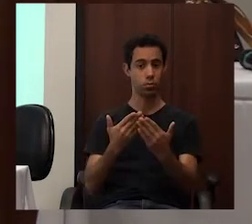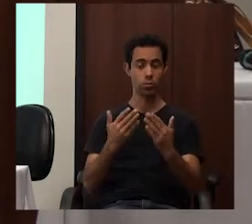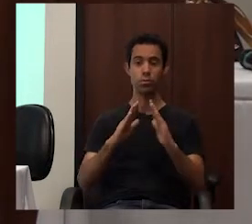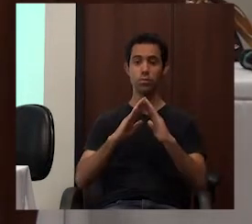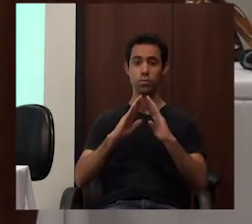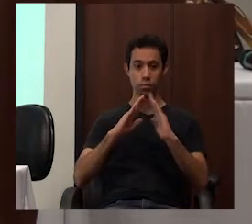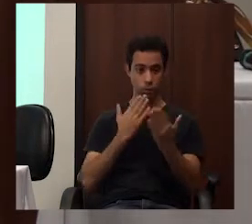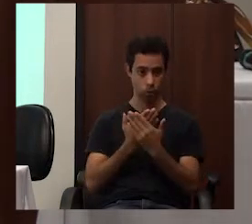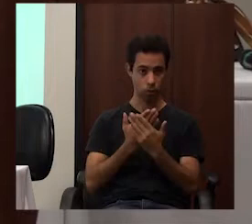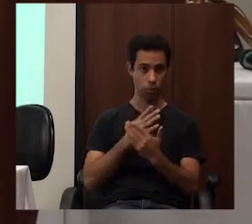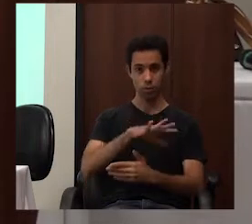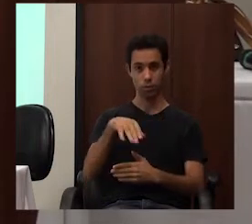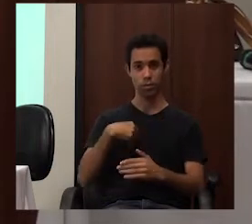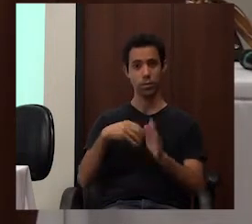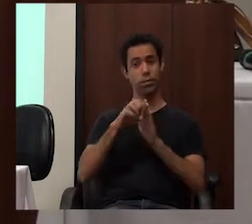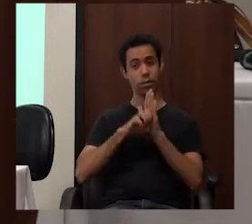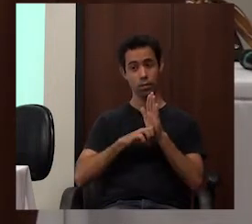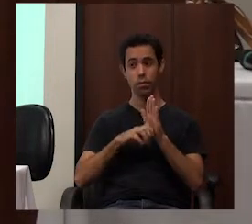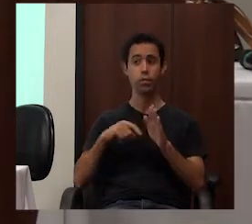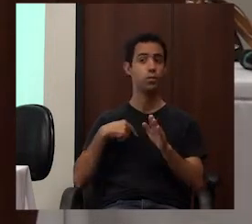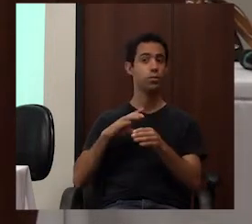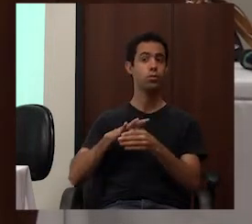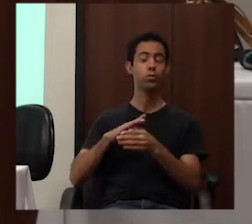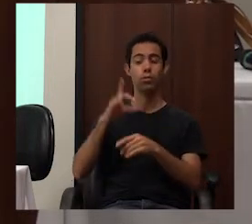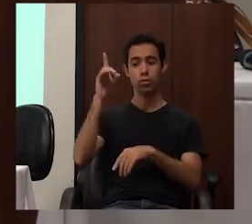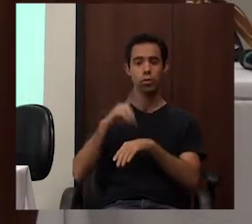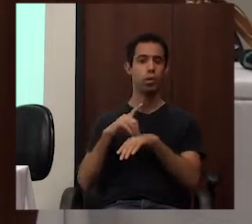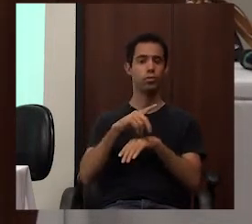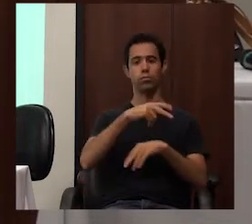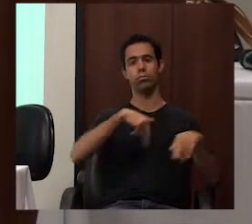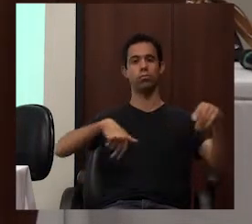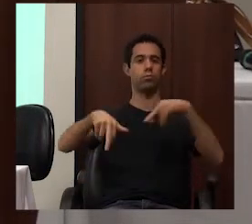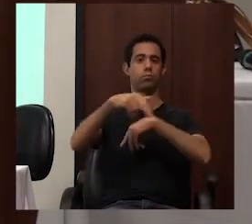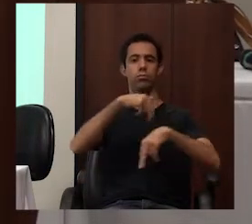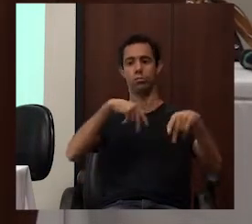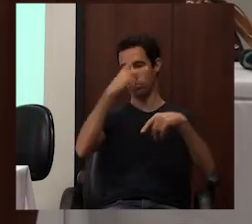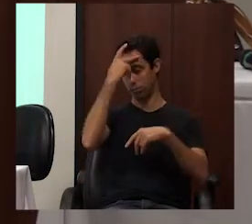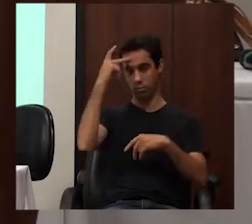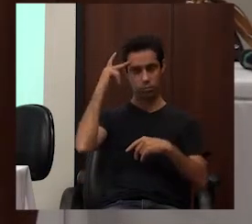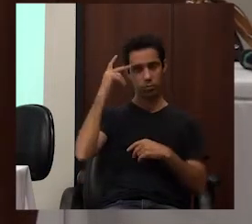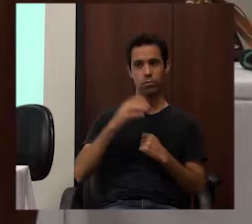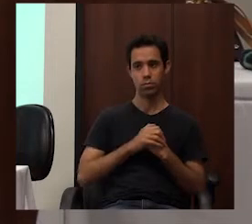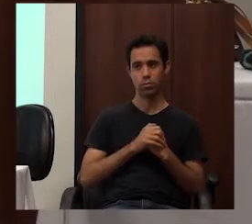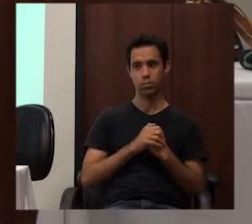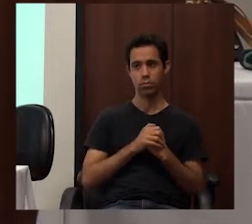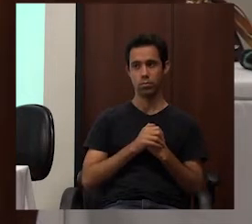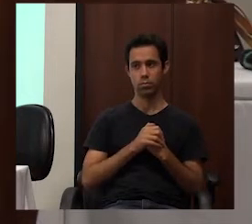com deficiência o pleno exercício de todos os direitos humanos. Bom, eu não